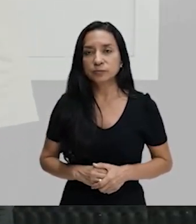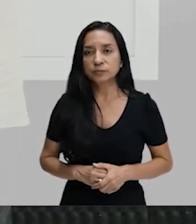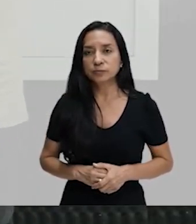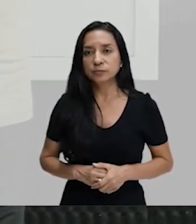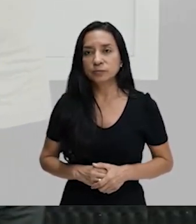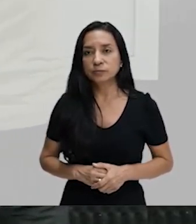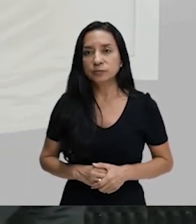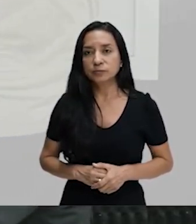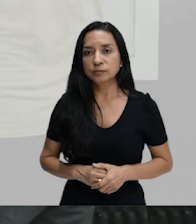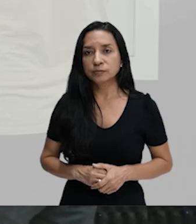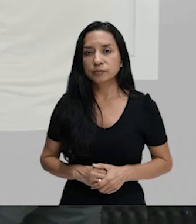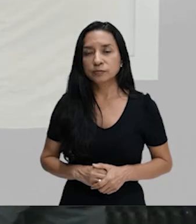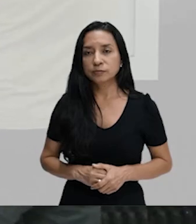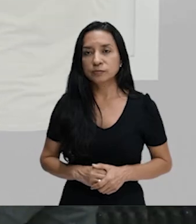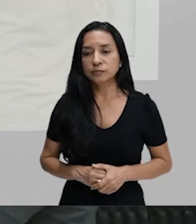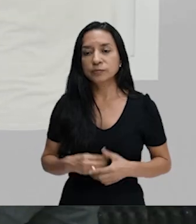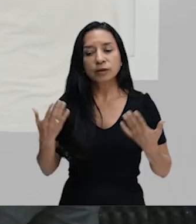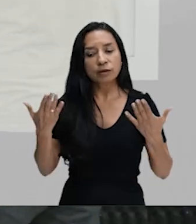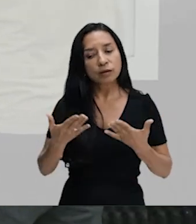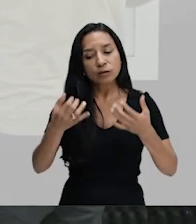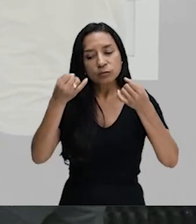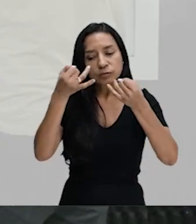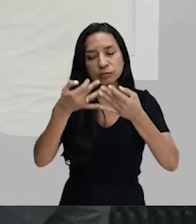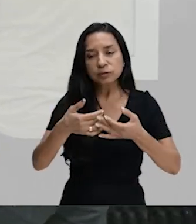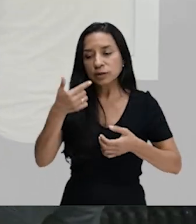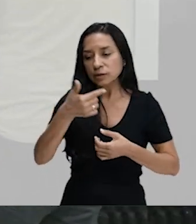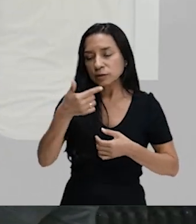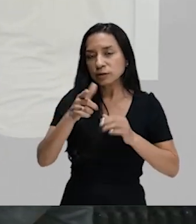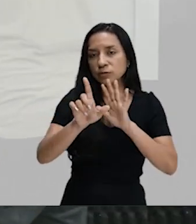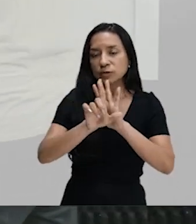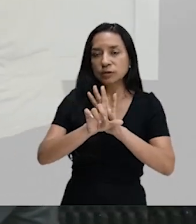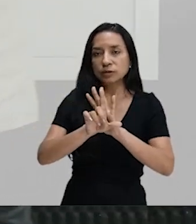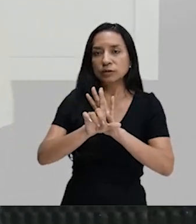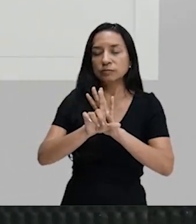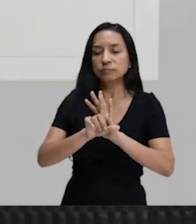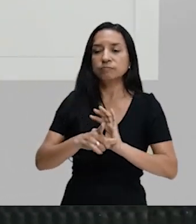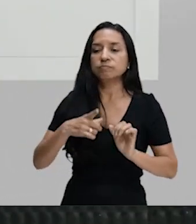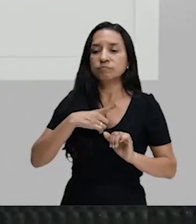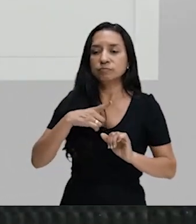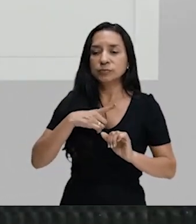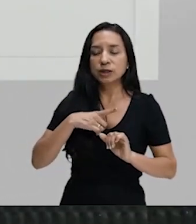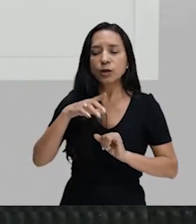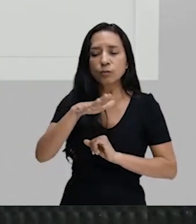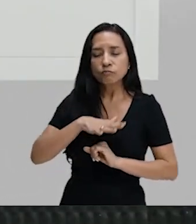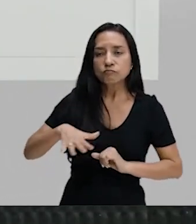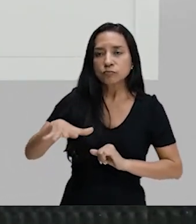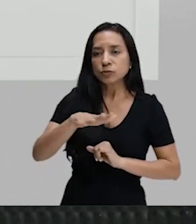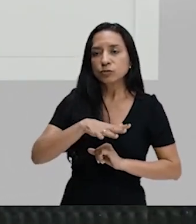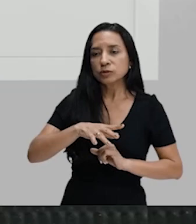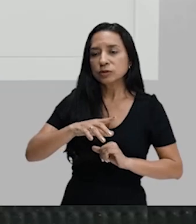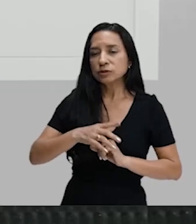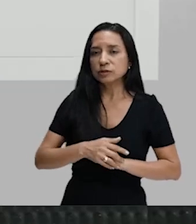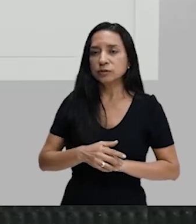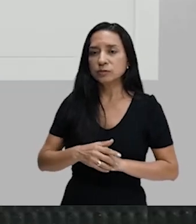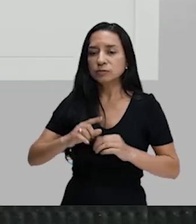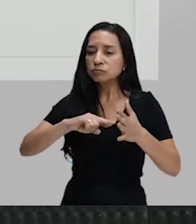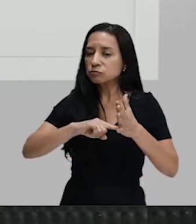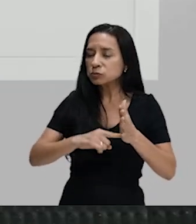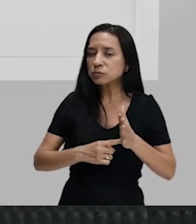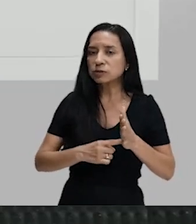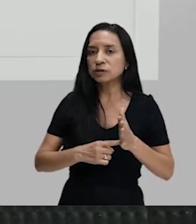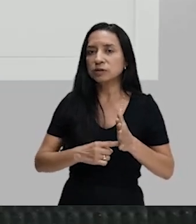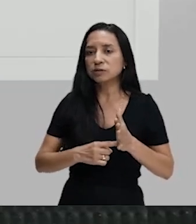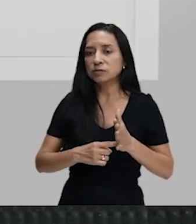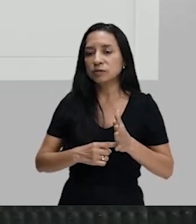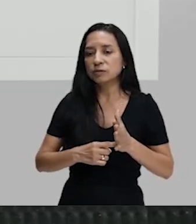vamos falar da segunda lei. A segunda lei, ela envolve mais a situação das máquinas, certo? Então vamos dar uma pincelada